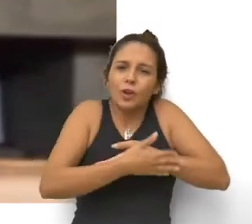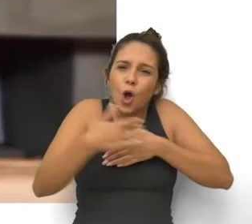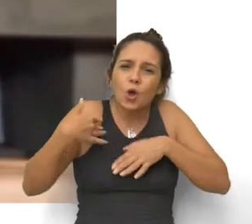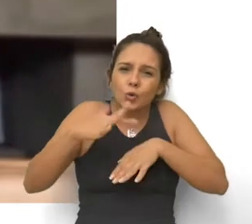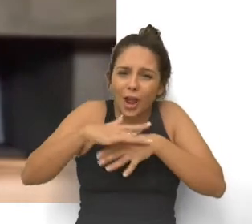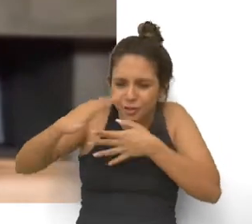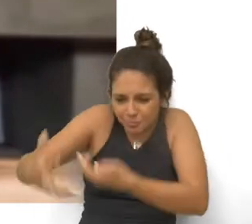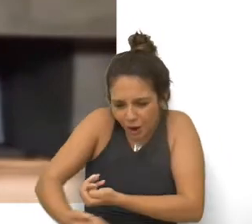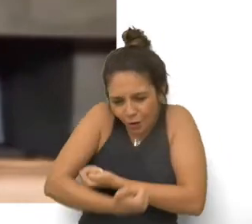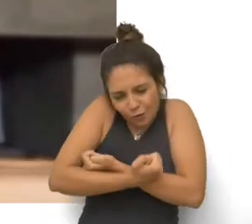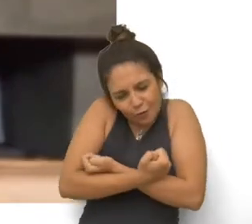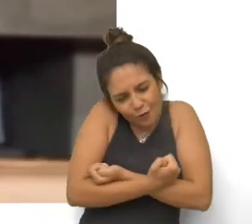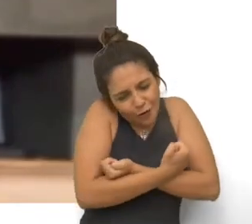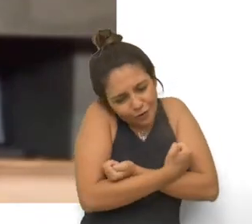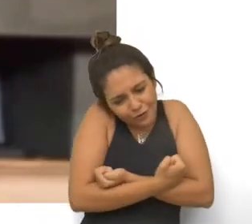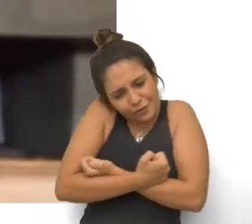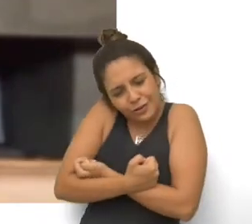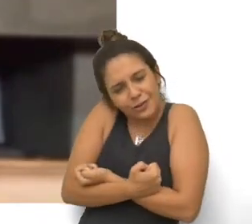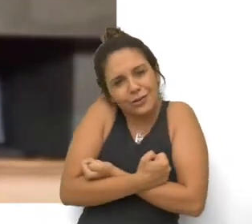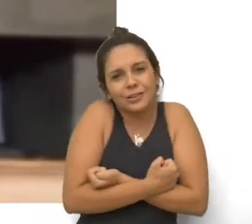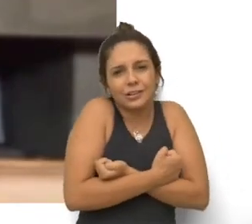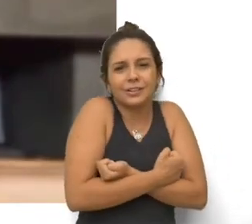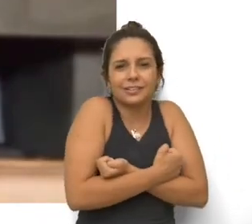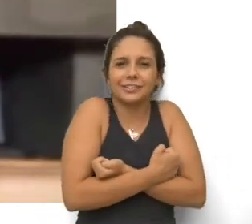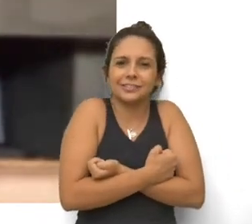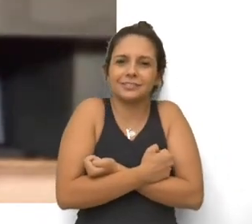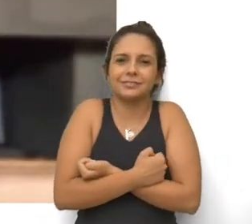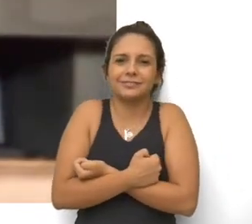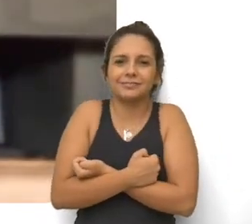E pensando bem,